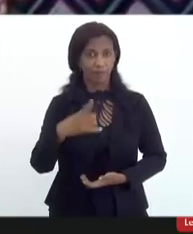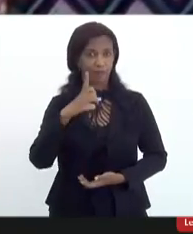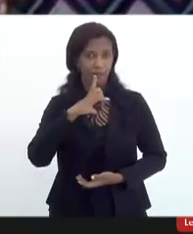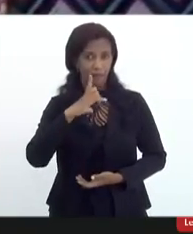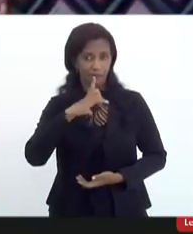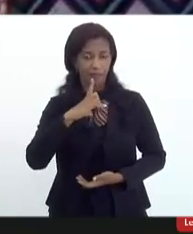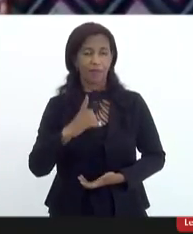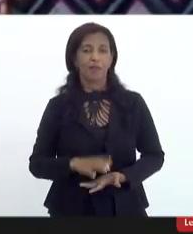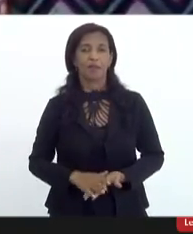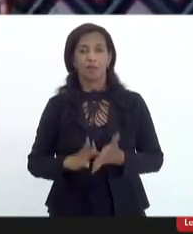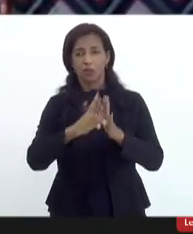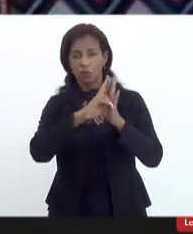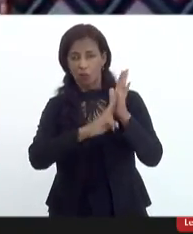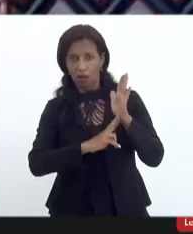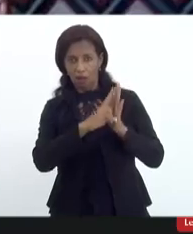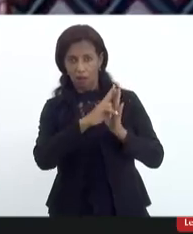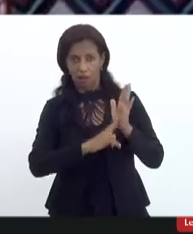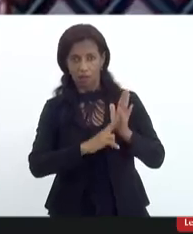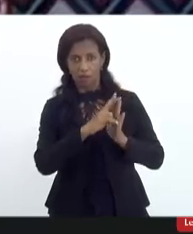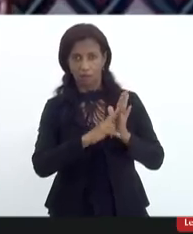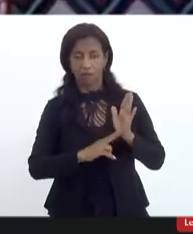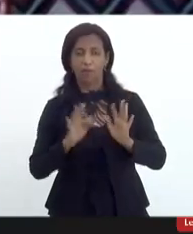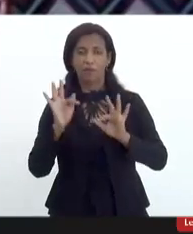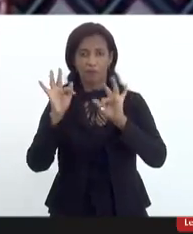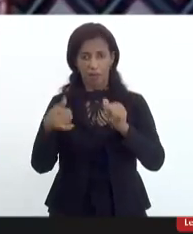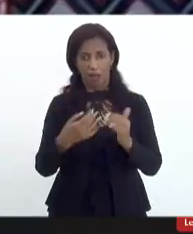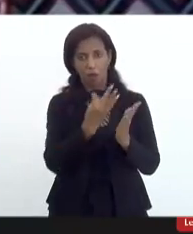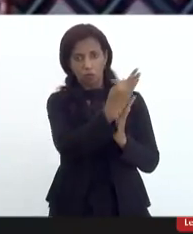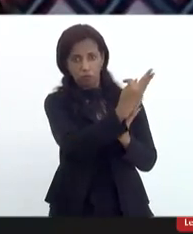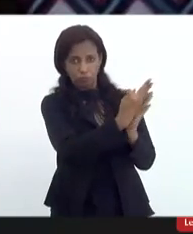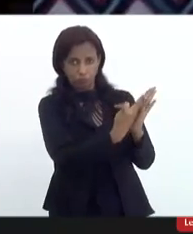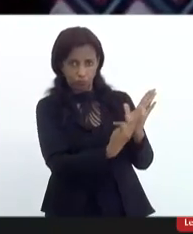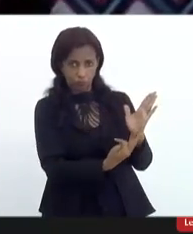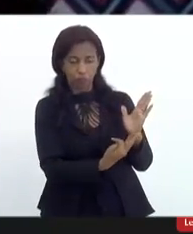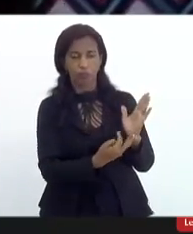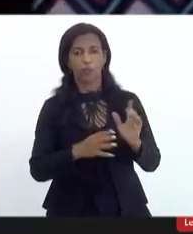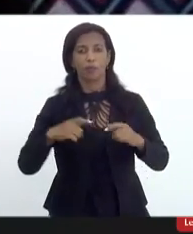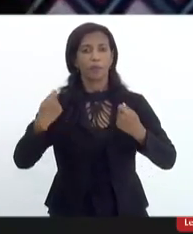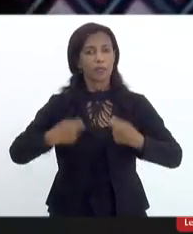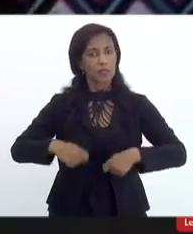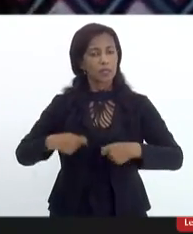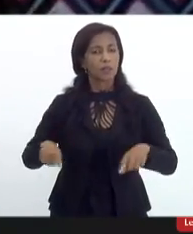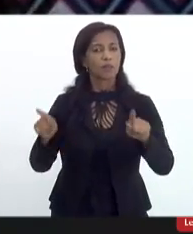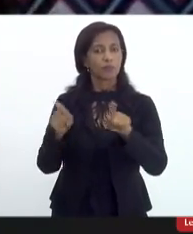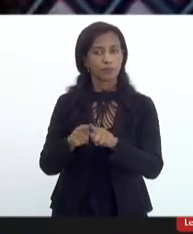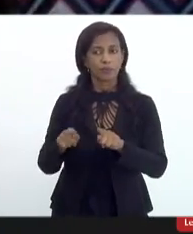né, do relato final, mas nós precisamos,